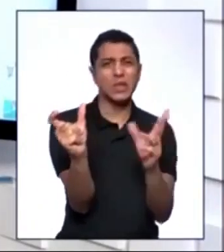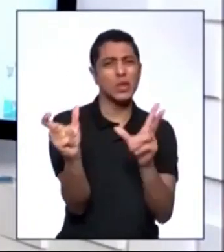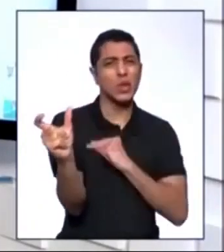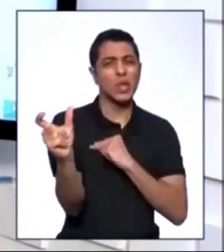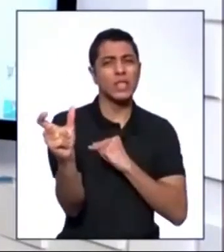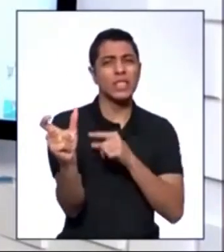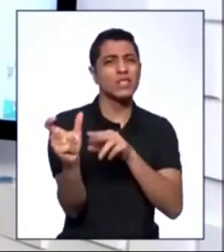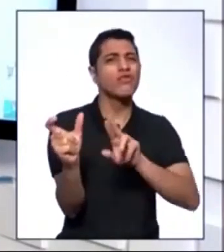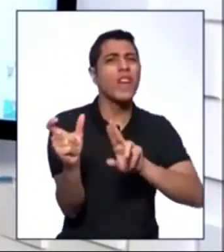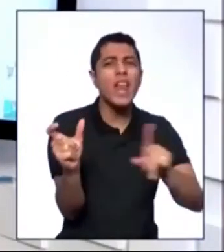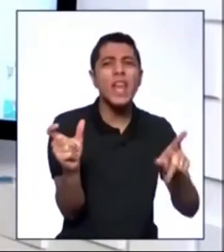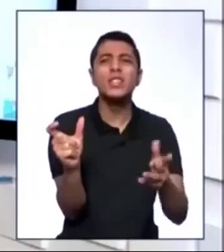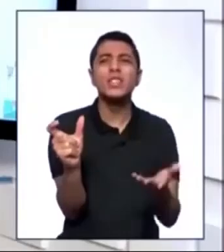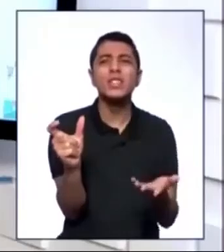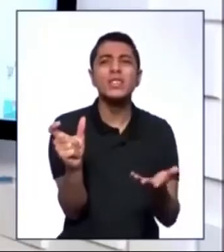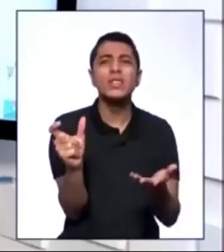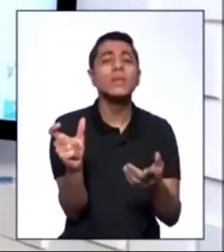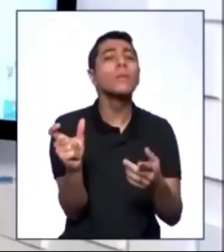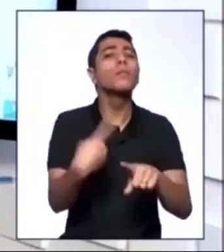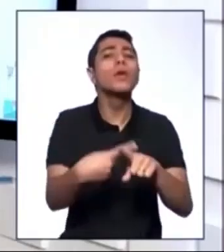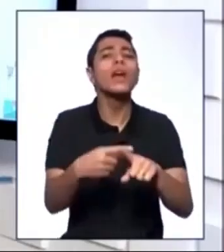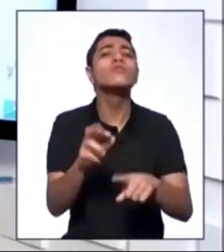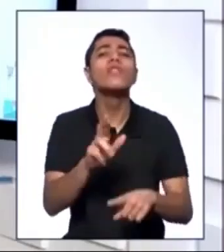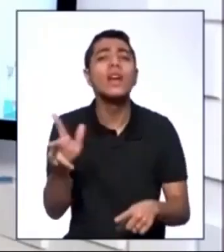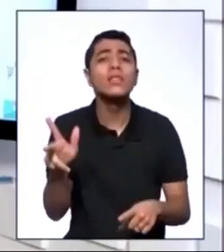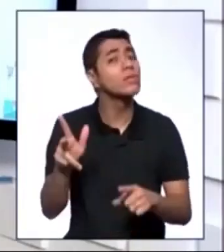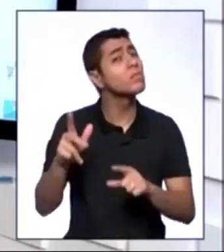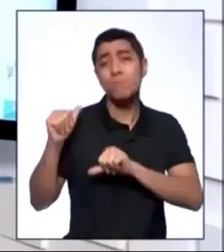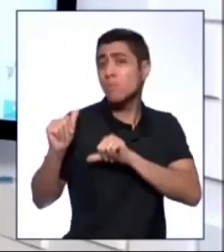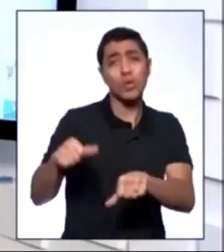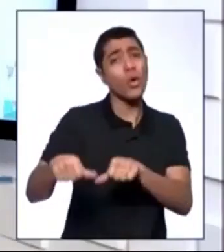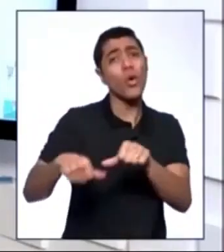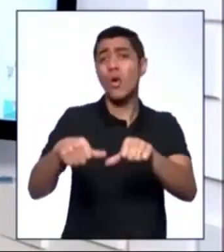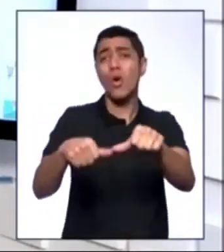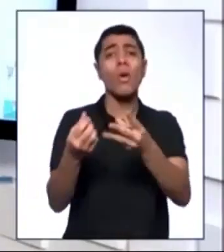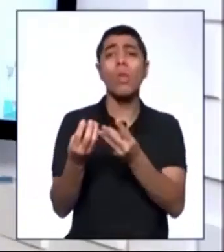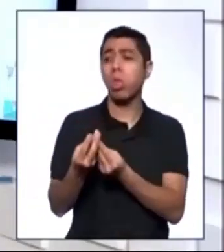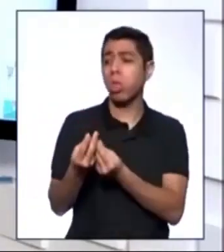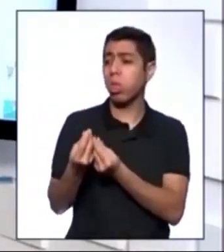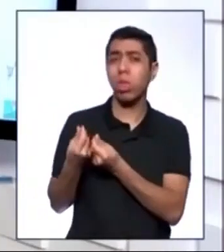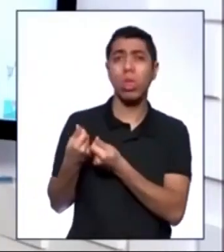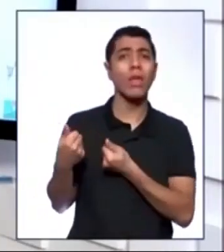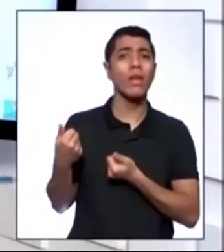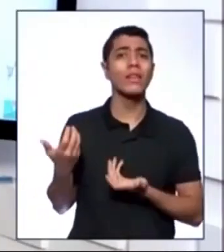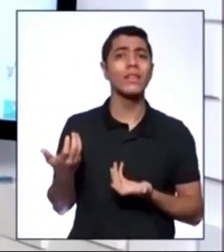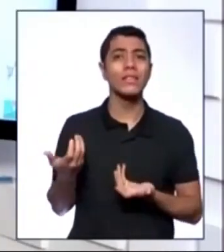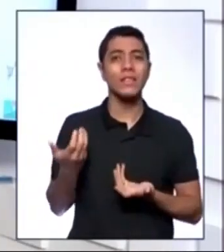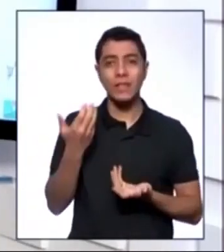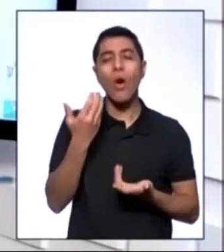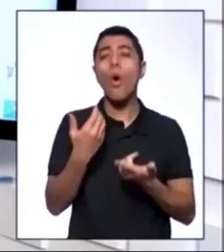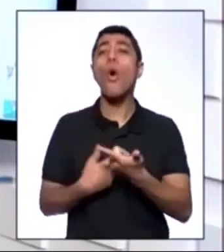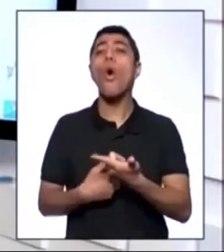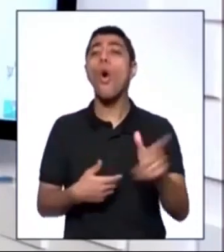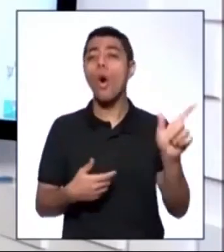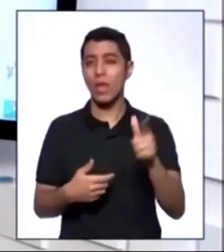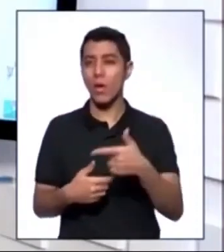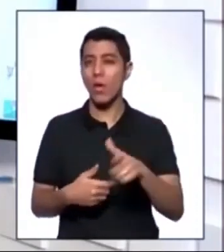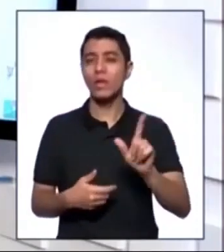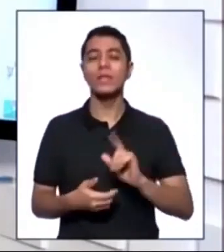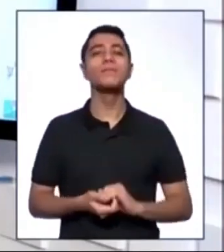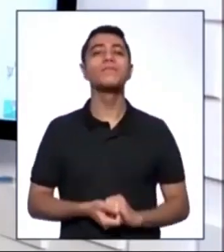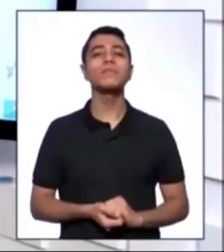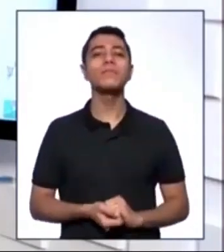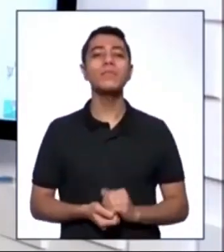usual? É isso, ela foi mudando. Quer ver uma outra palavra que aparece assim? É a palavra